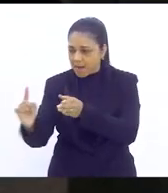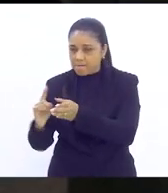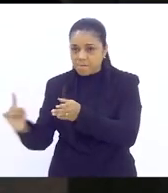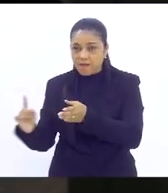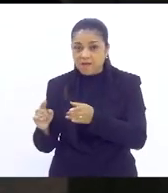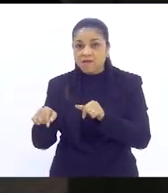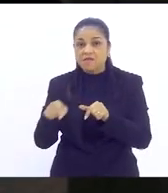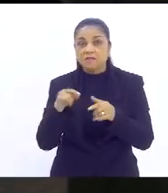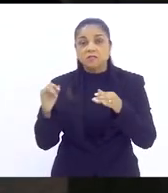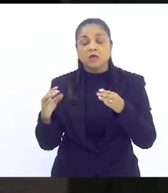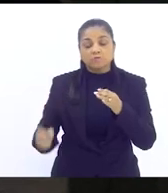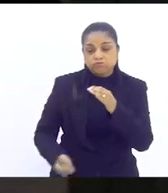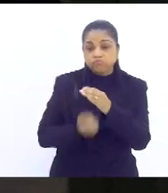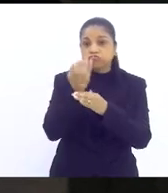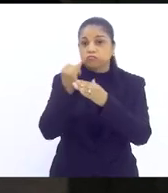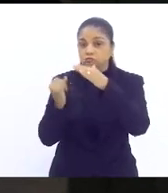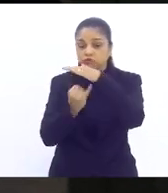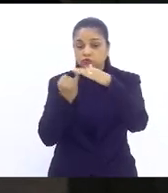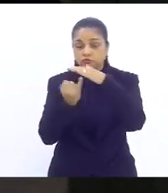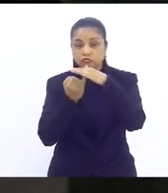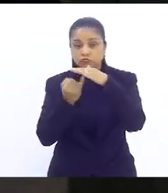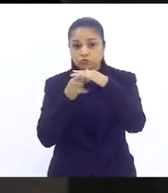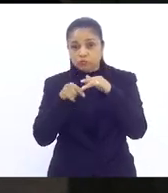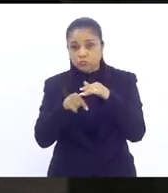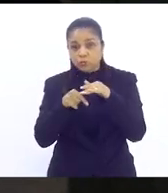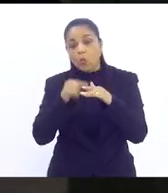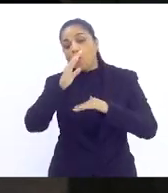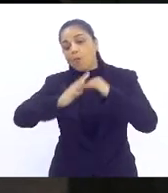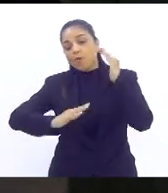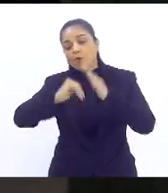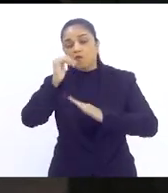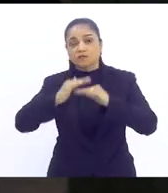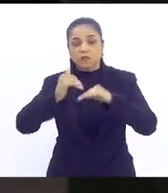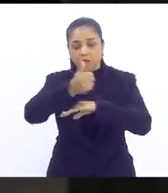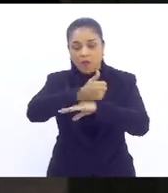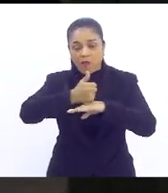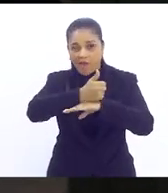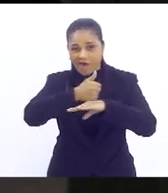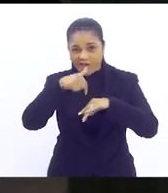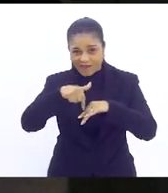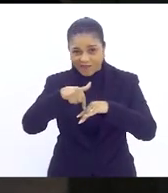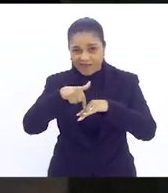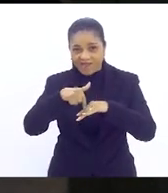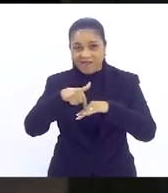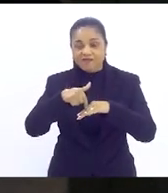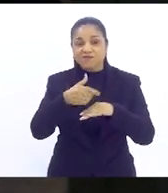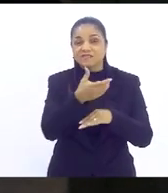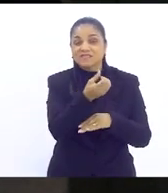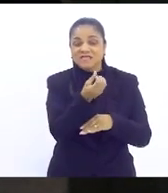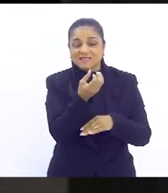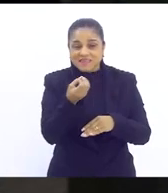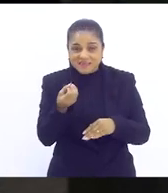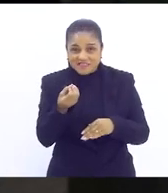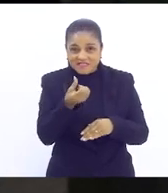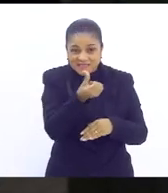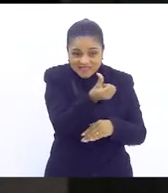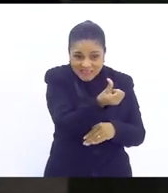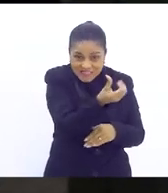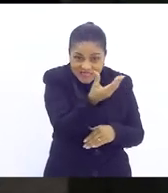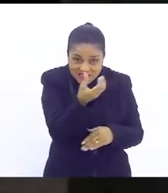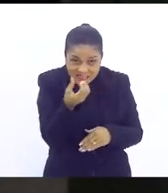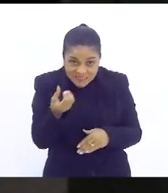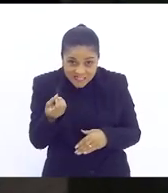de otimizar o uso desses profissionais foi criado então com 600 vagas sendo